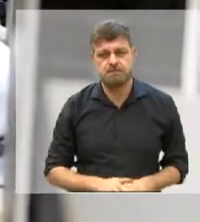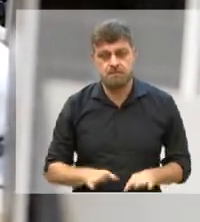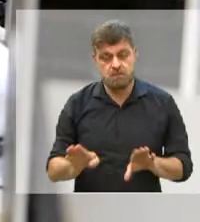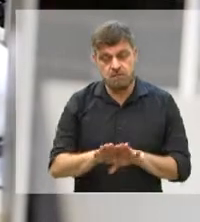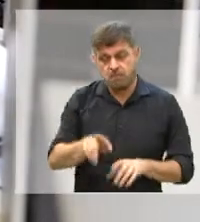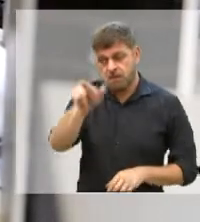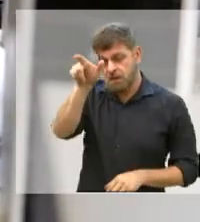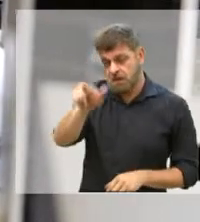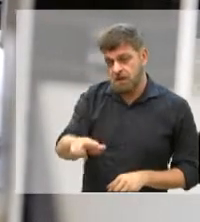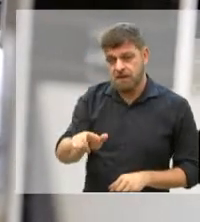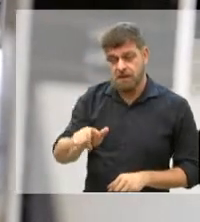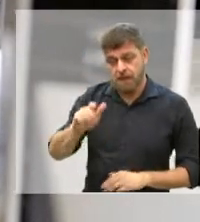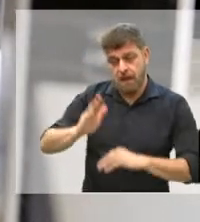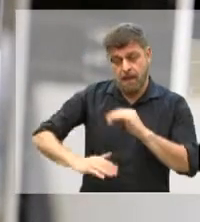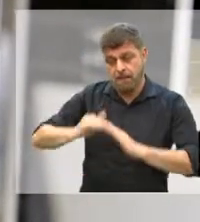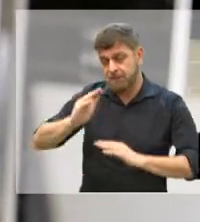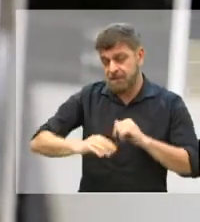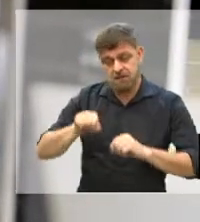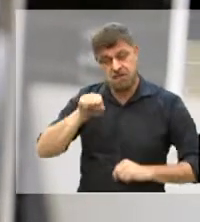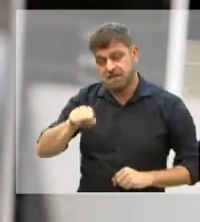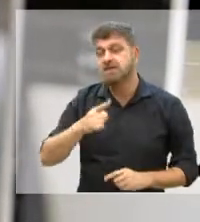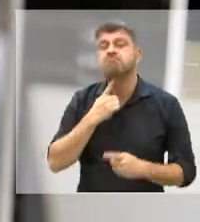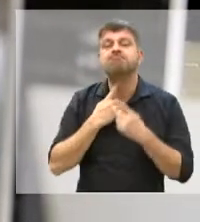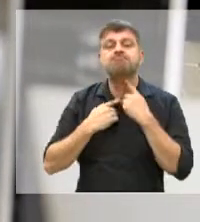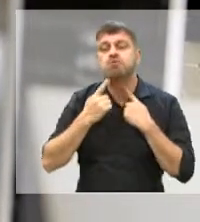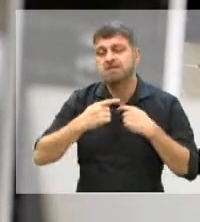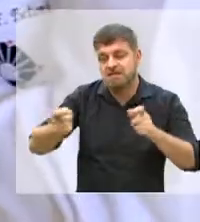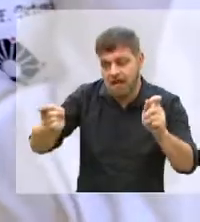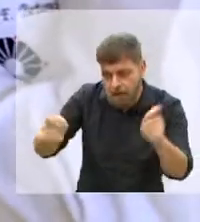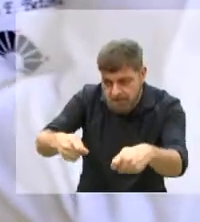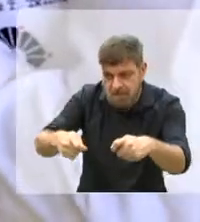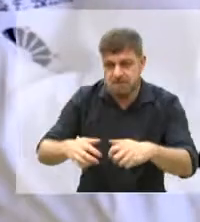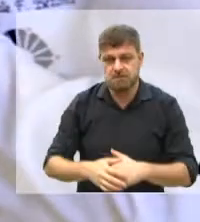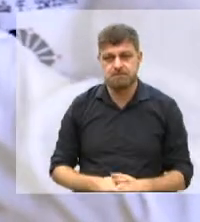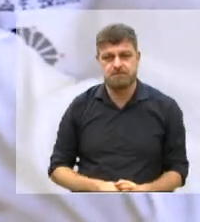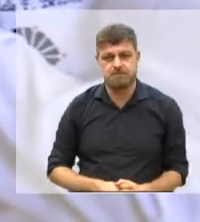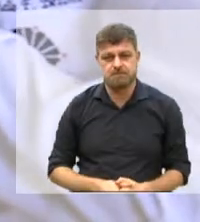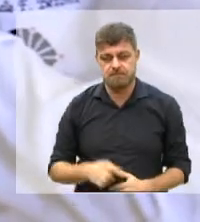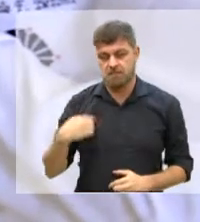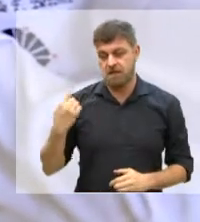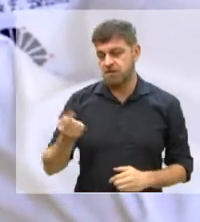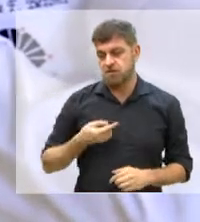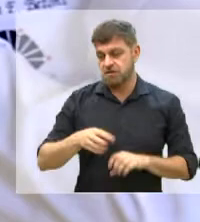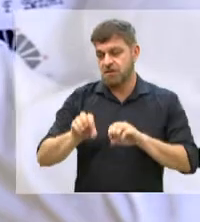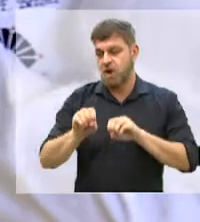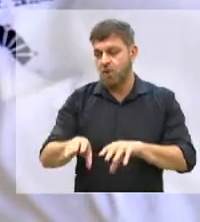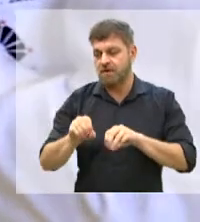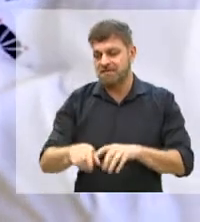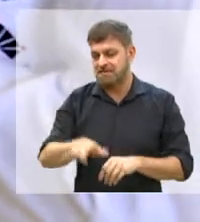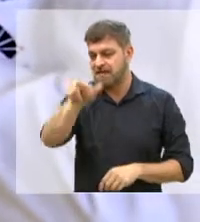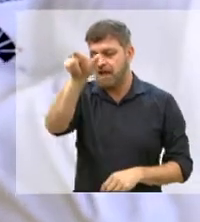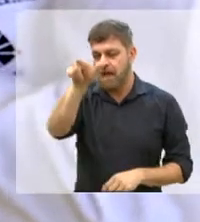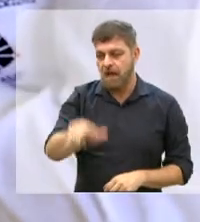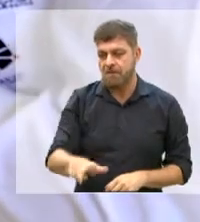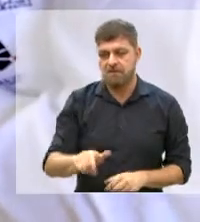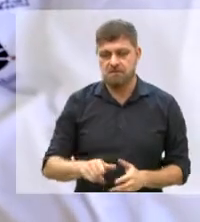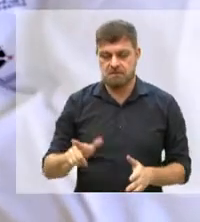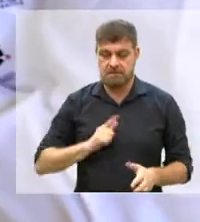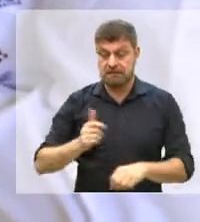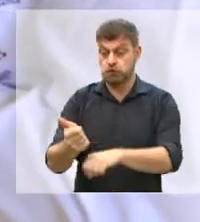ir para a atividade que lhe for de competência. A gente não ensina para que ele siga a